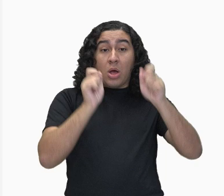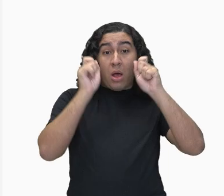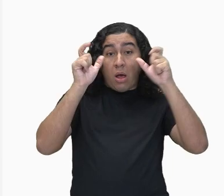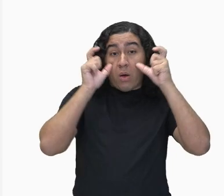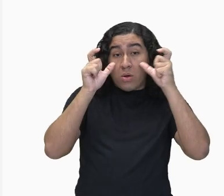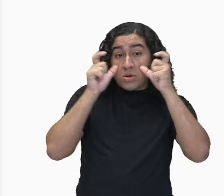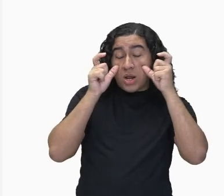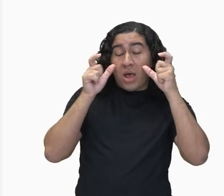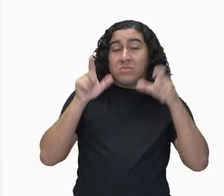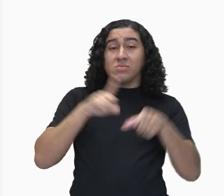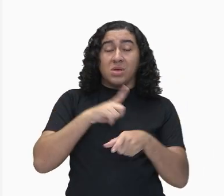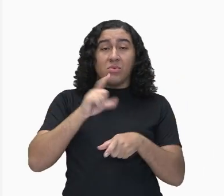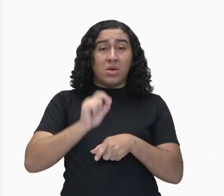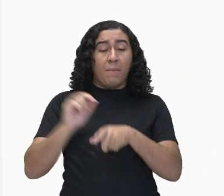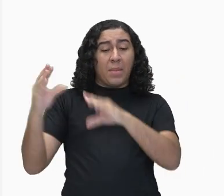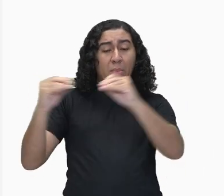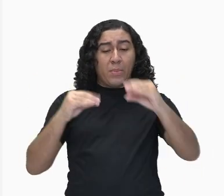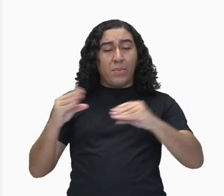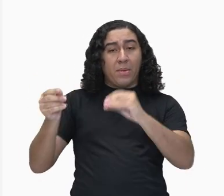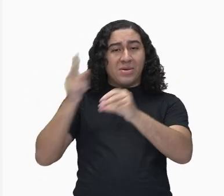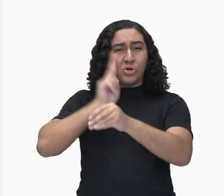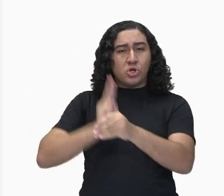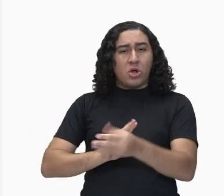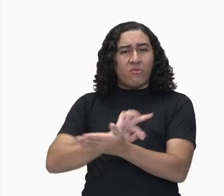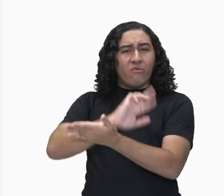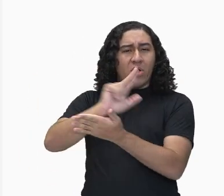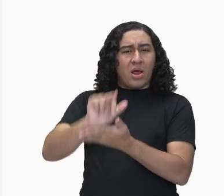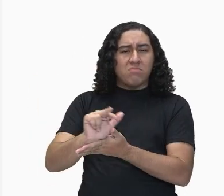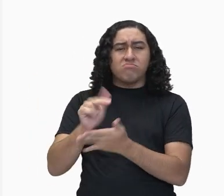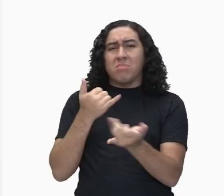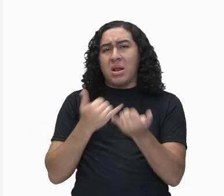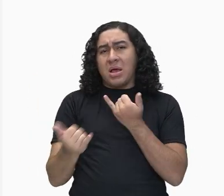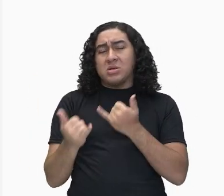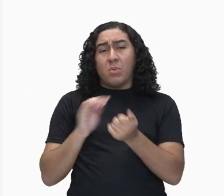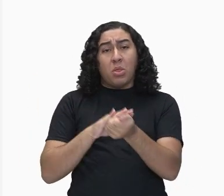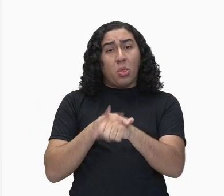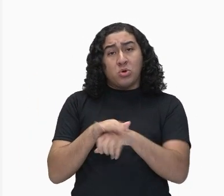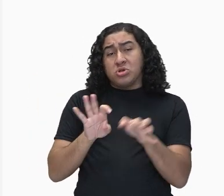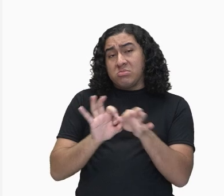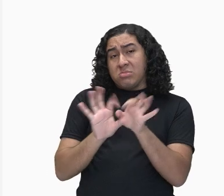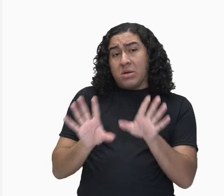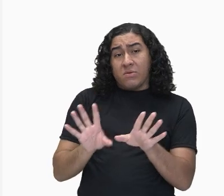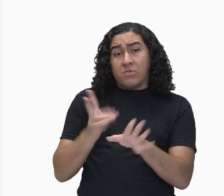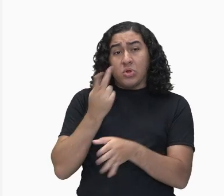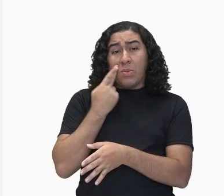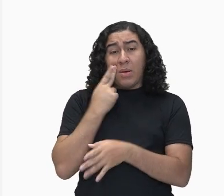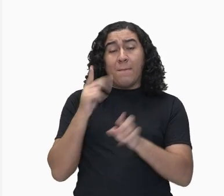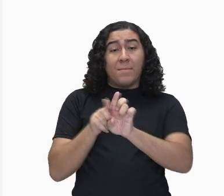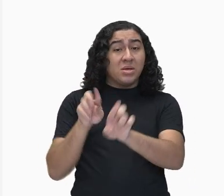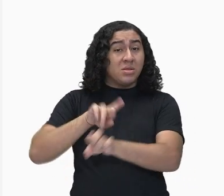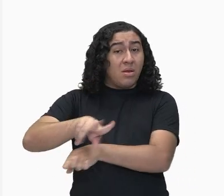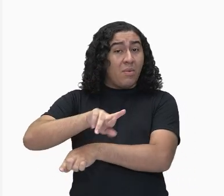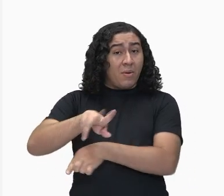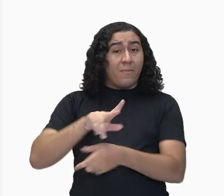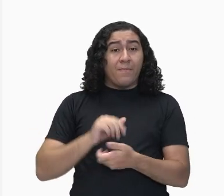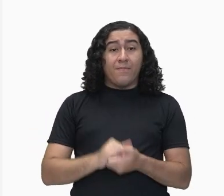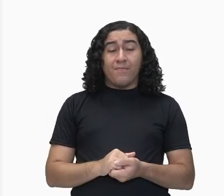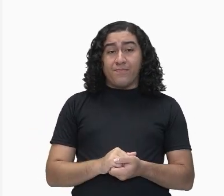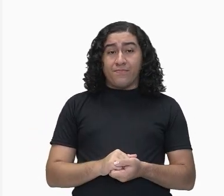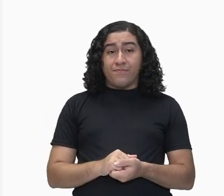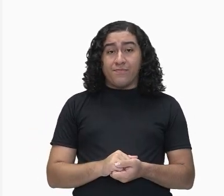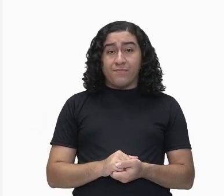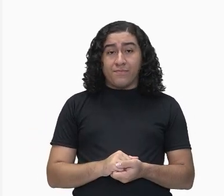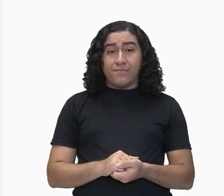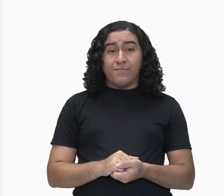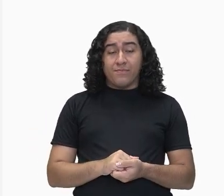acordados, eles contam histórias. Parece uma noite qualquer. Mas não é. O